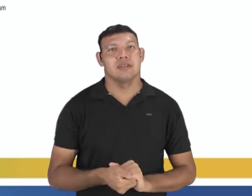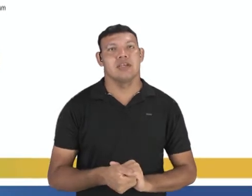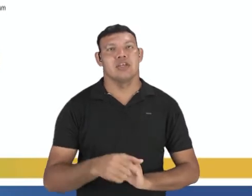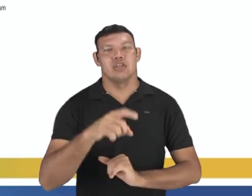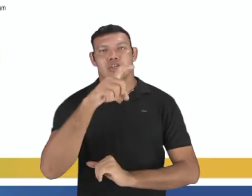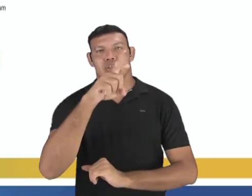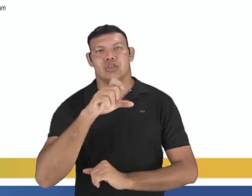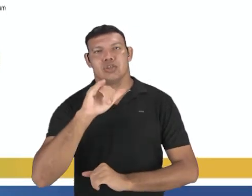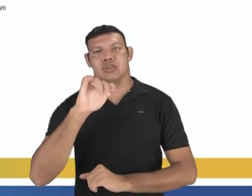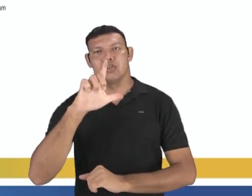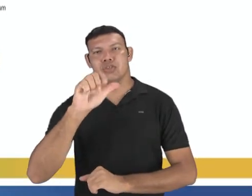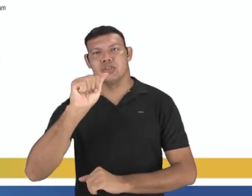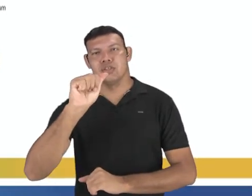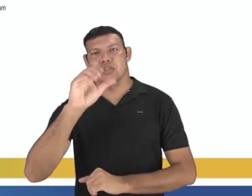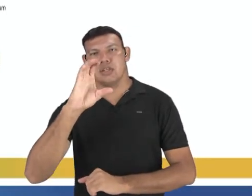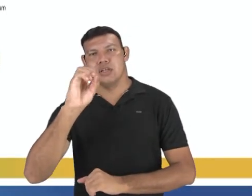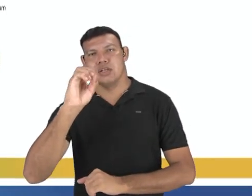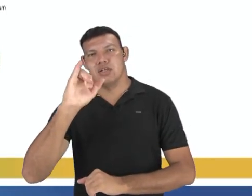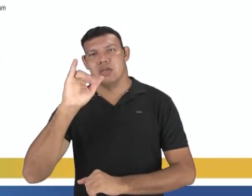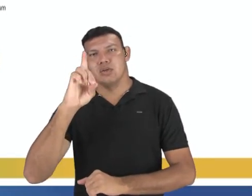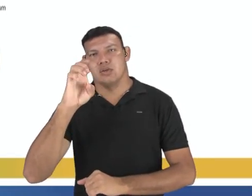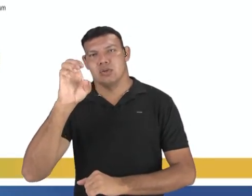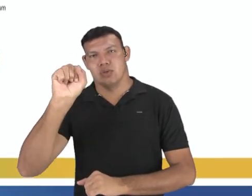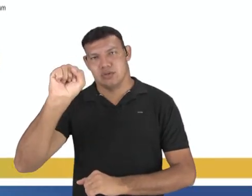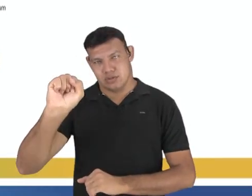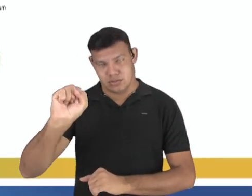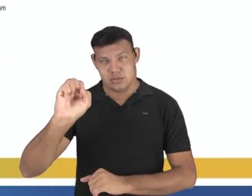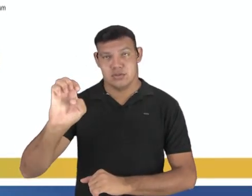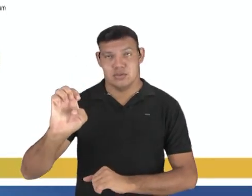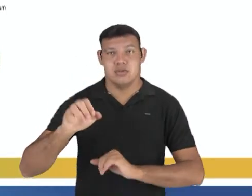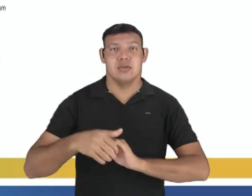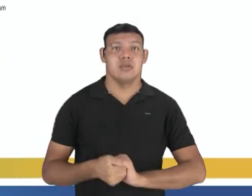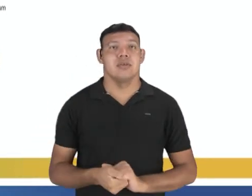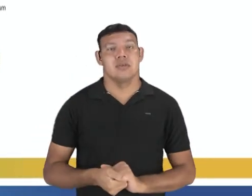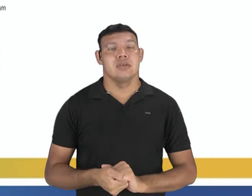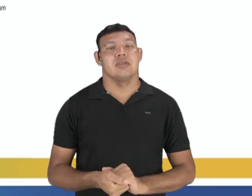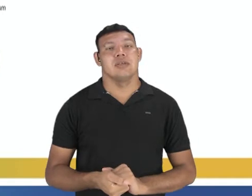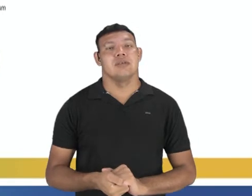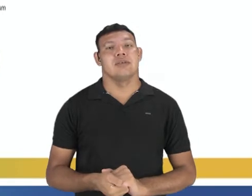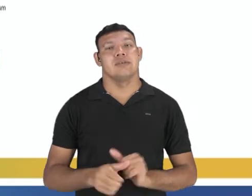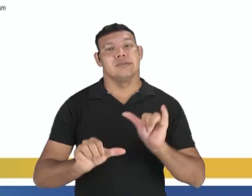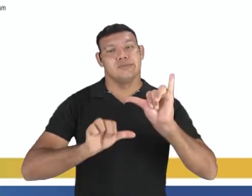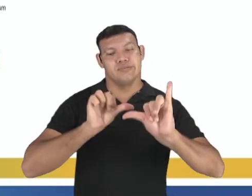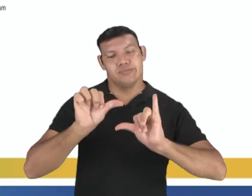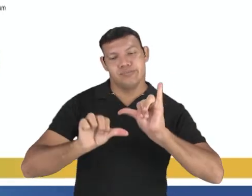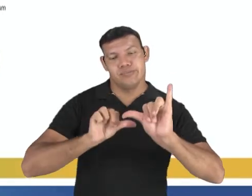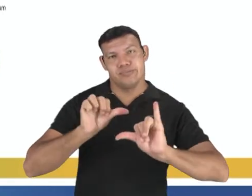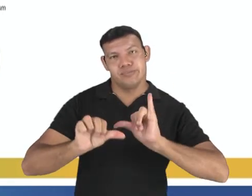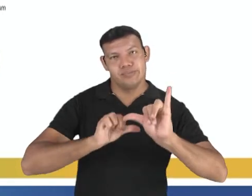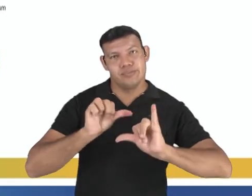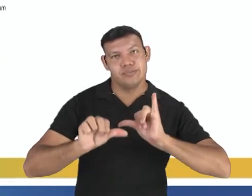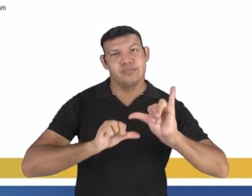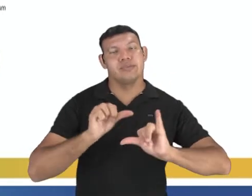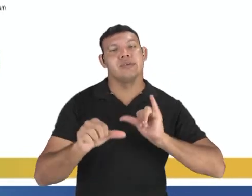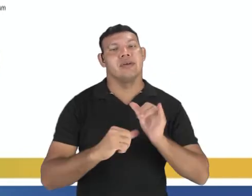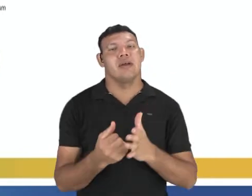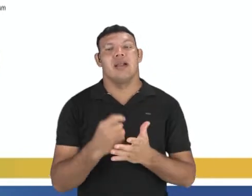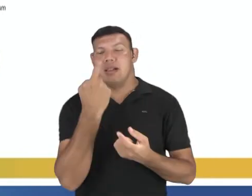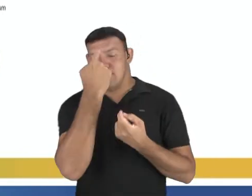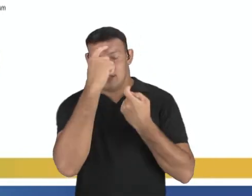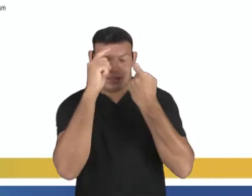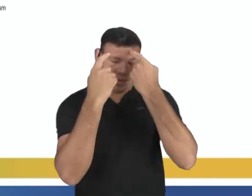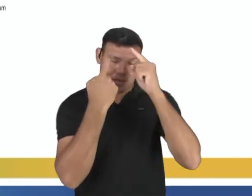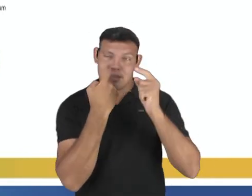dessas tilacoides que ocorre esse processo, tá, pessoal? De reações químicas que formam a glicose, que é para